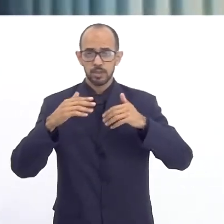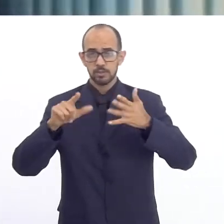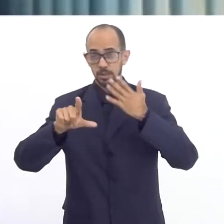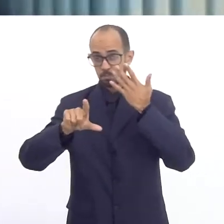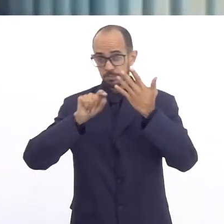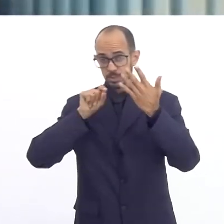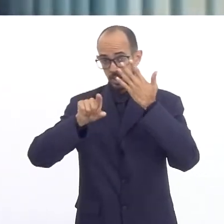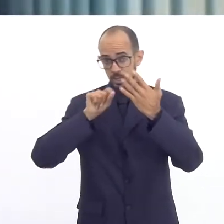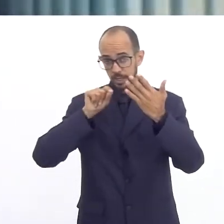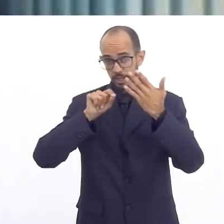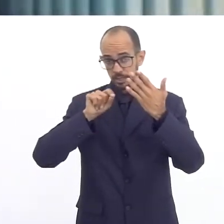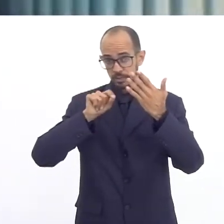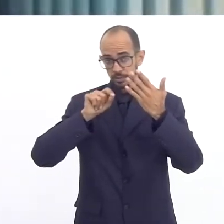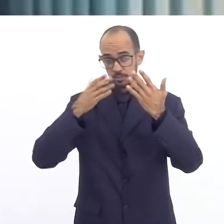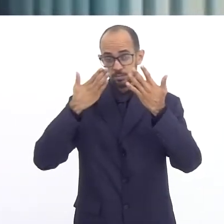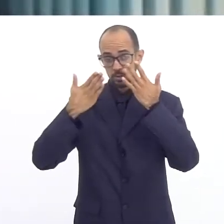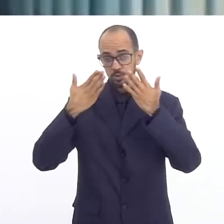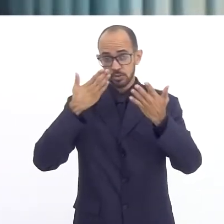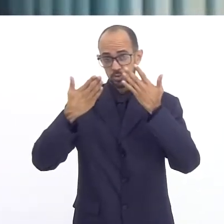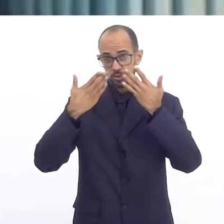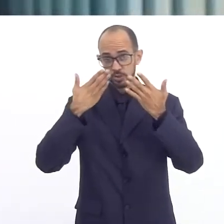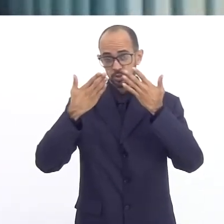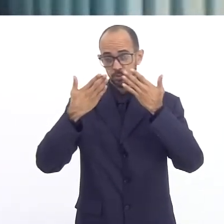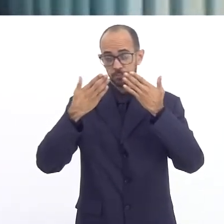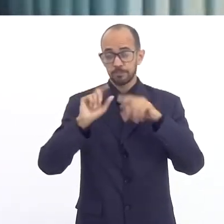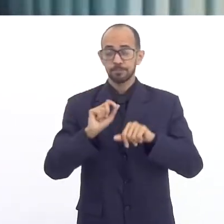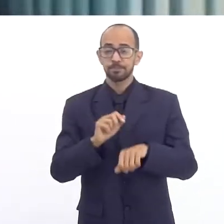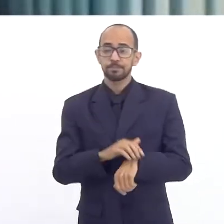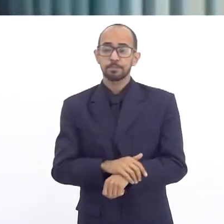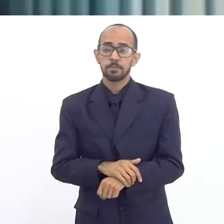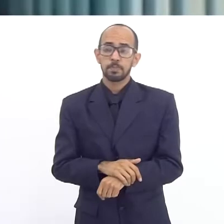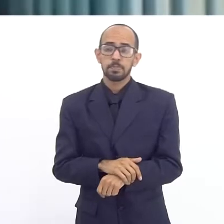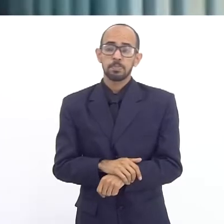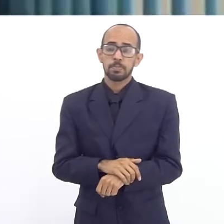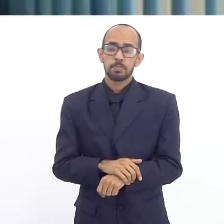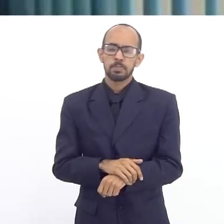desenvolvimento grande da psicanálise e da psicologia,